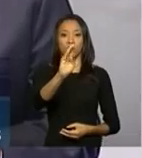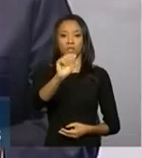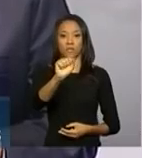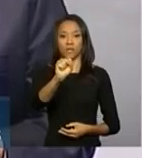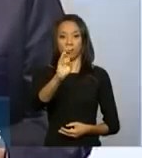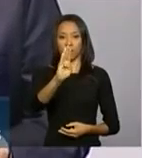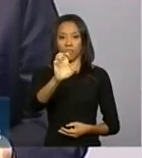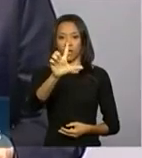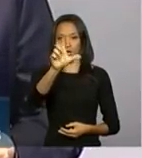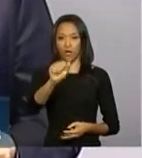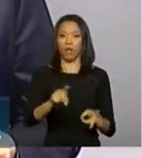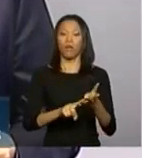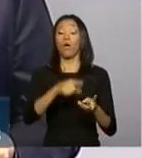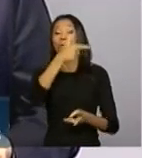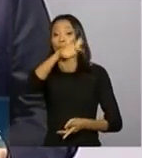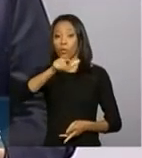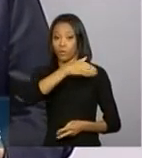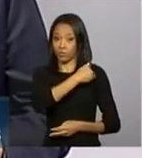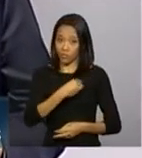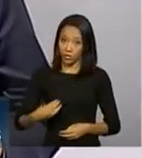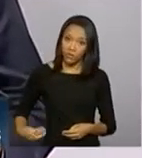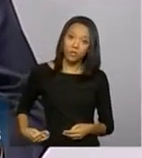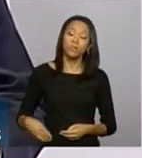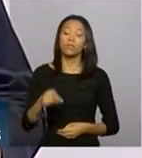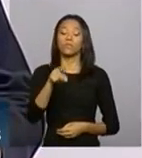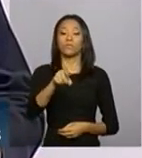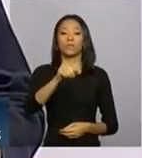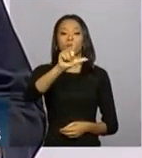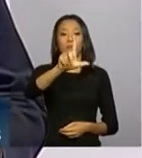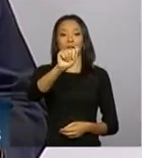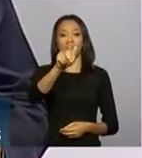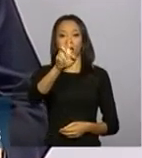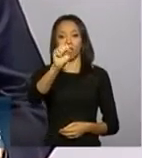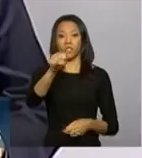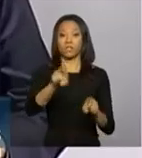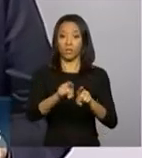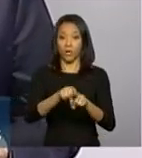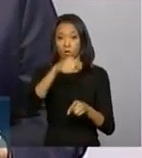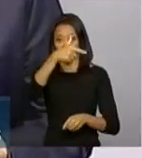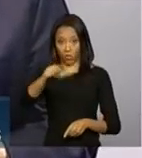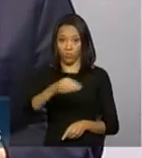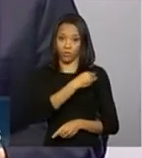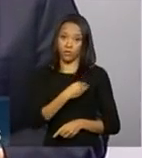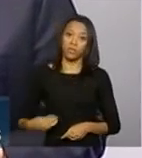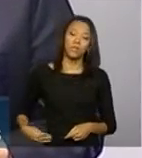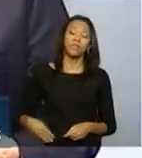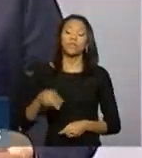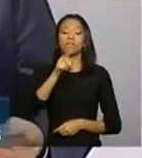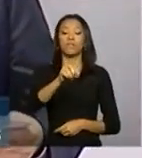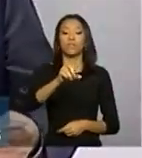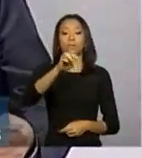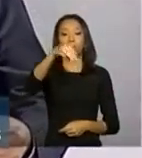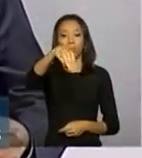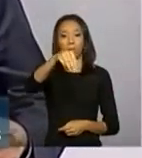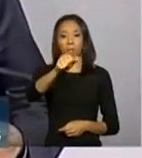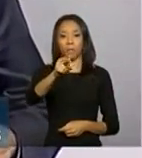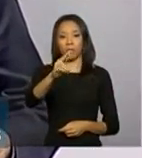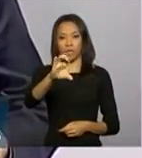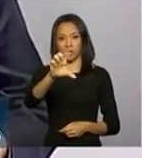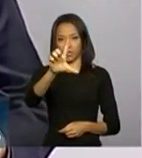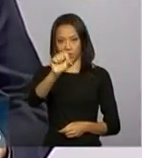Vinícius Lages do Turismo, Marcelo Neri, dos assuntos estratégicos da presidência da